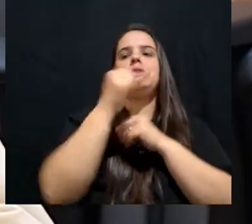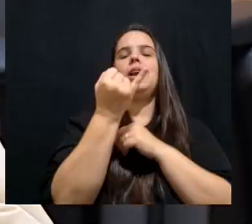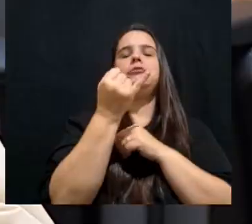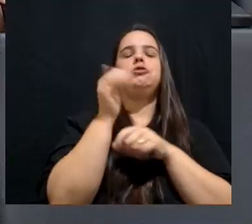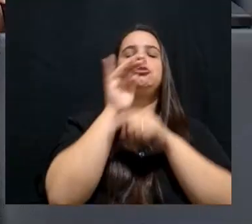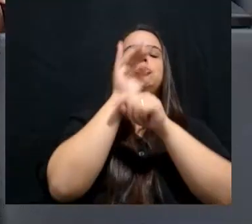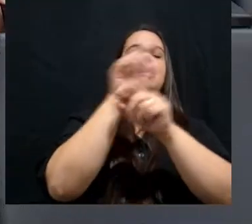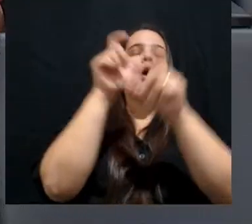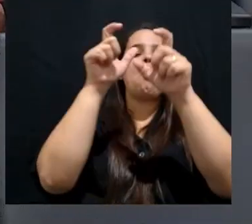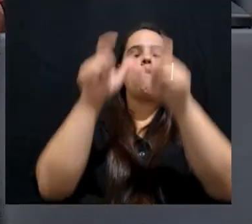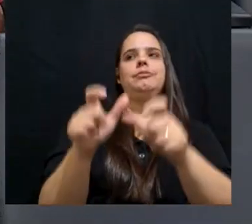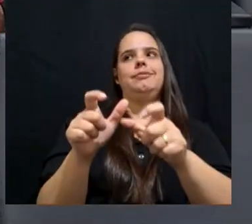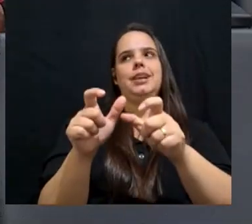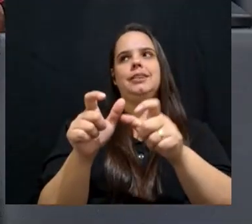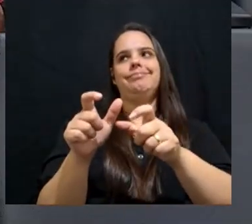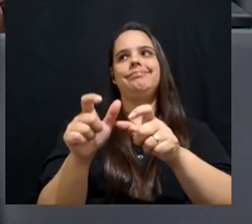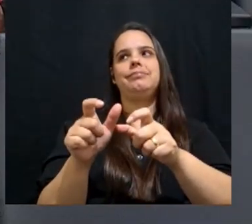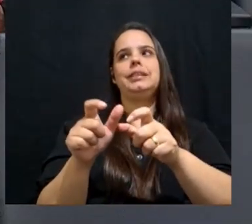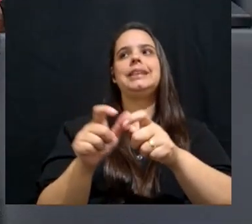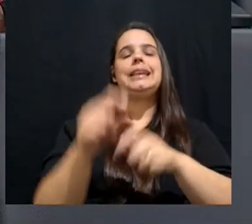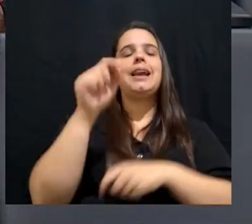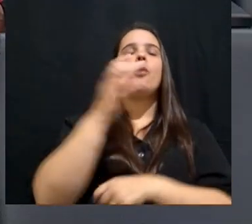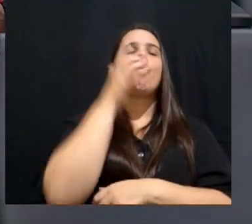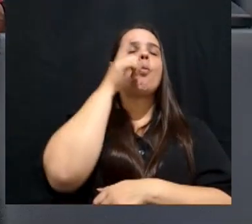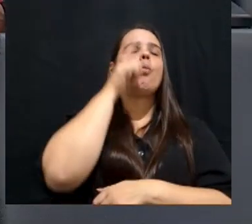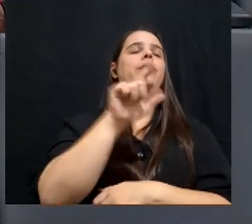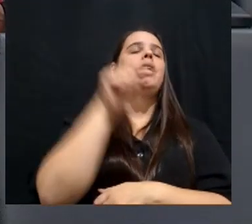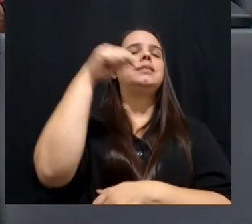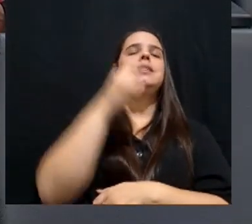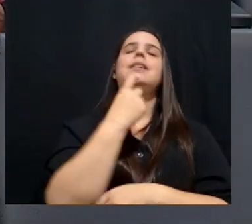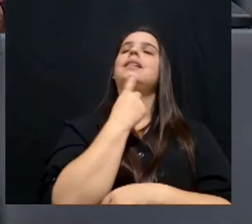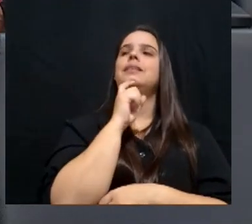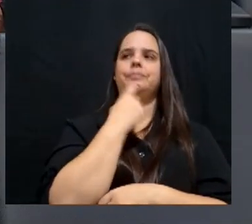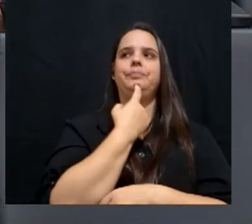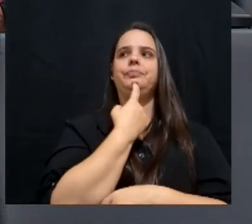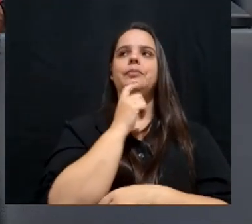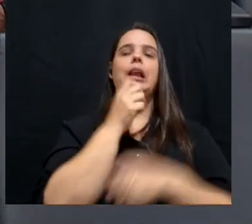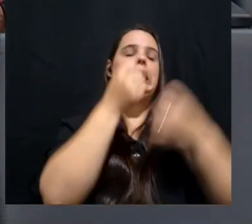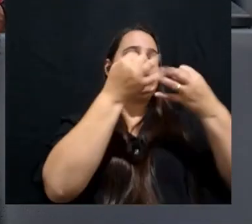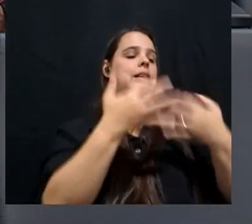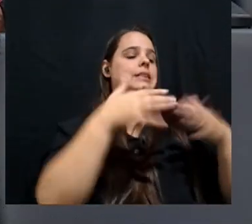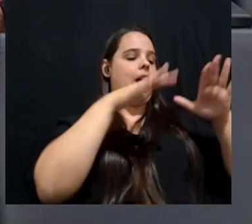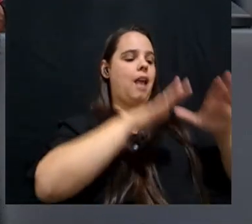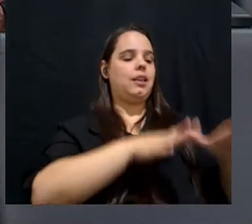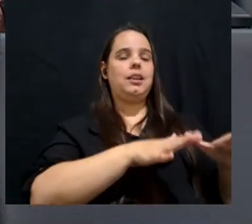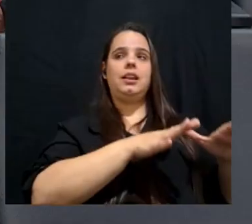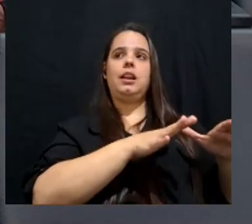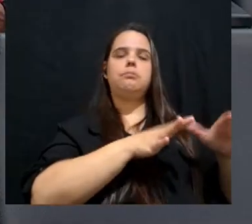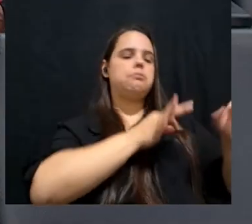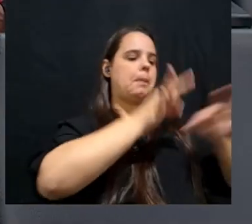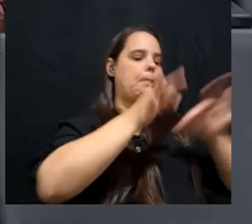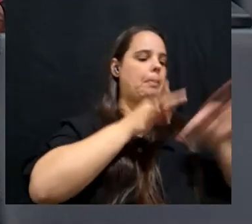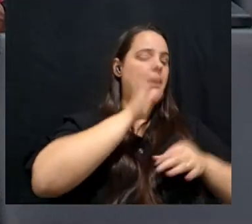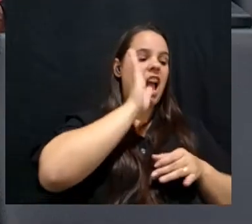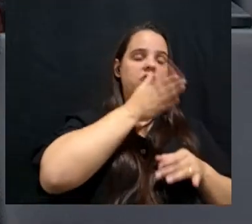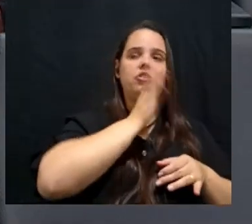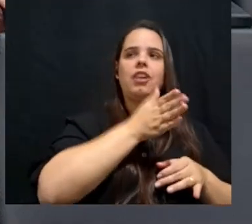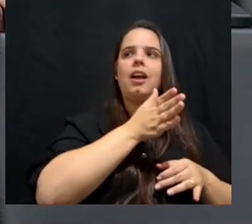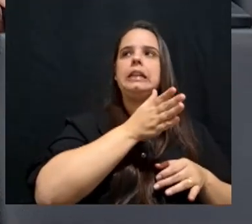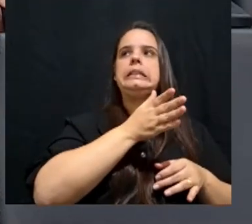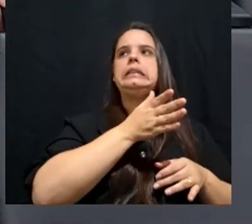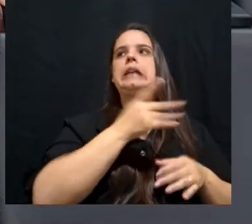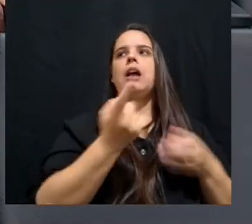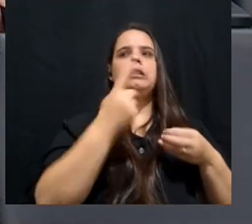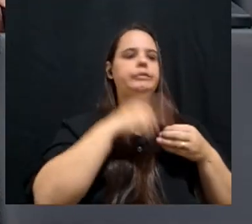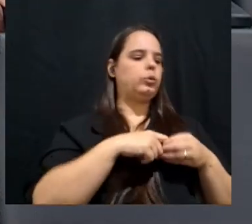cidade de Campinas. E às vezes tem praça que acabou de ser revitalizada e já está também deteriorada, né? Isso que vocês